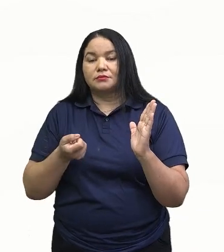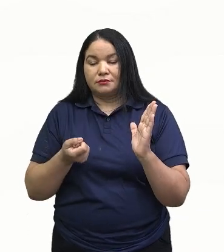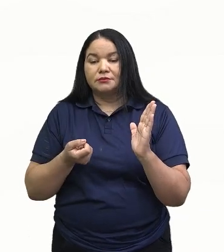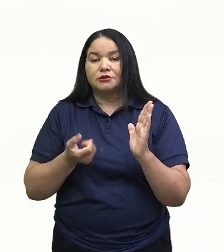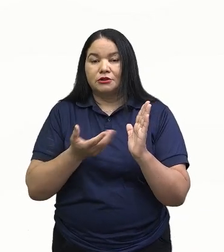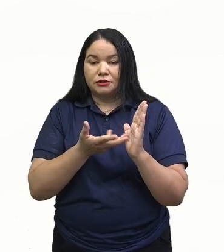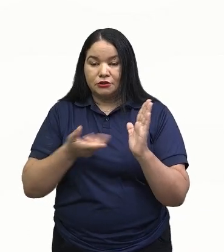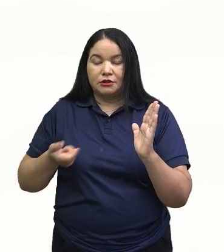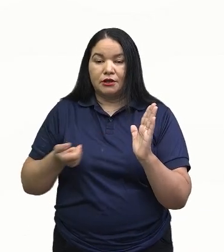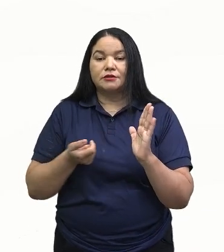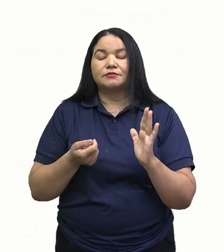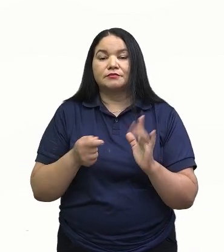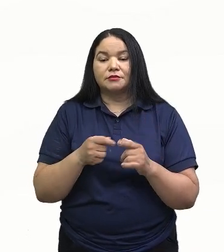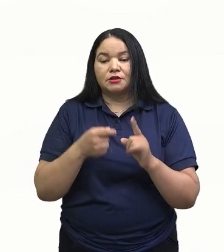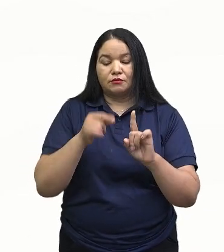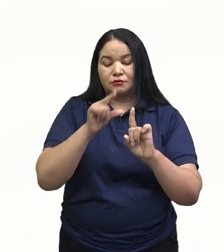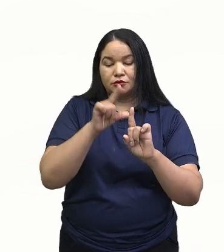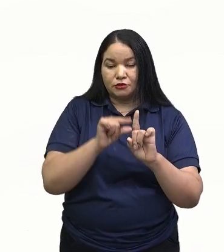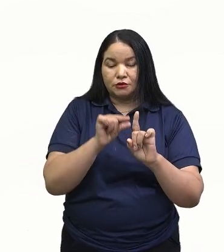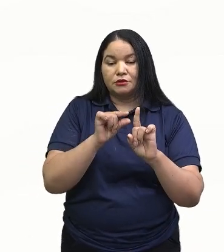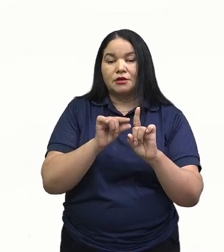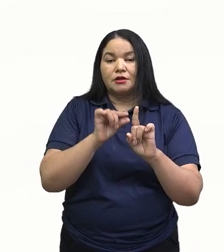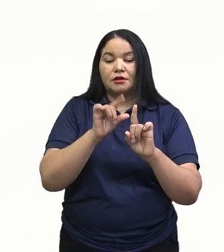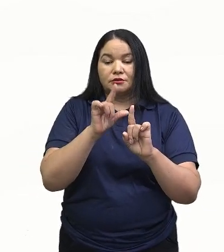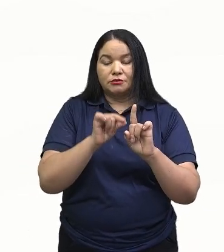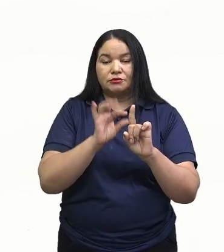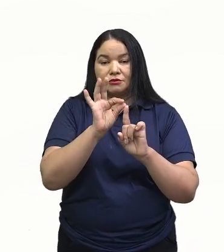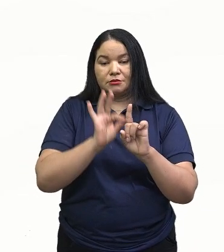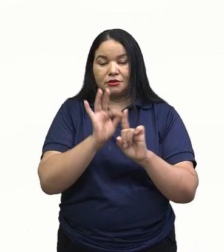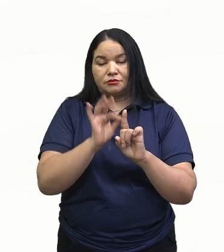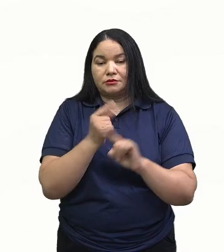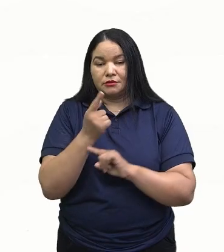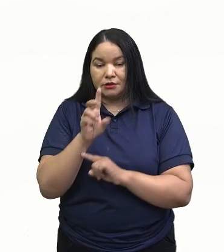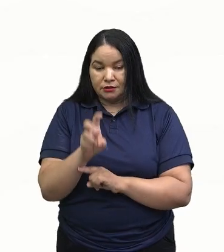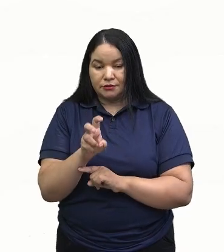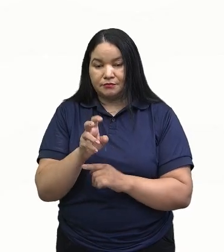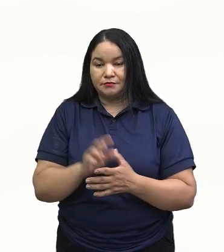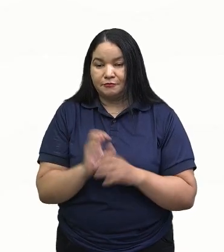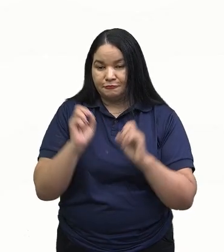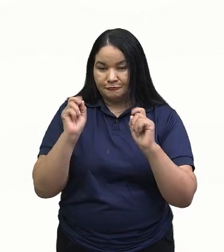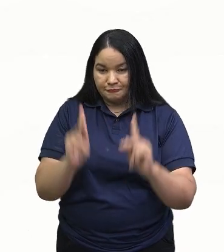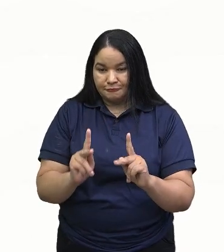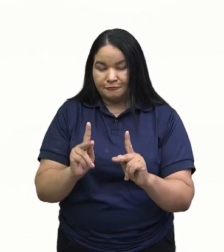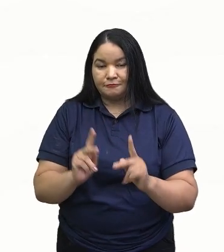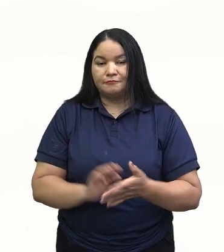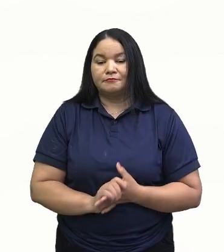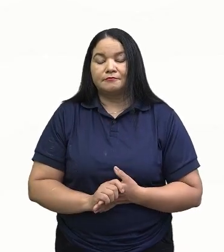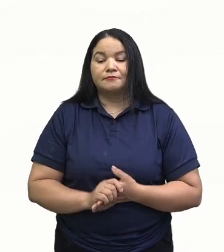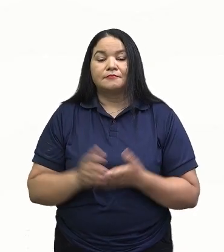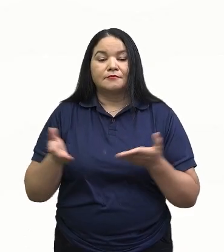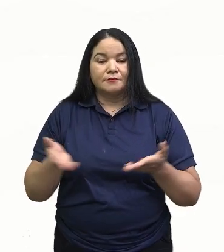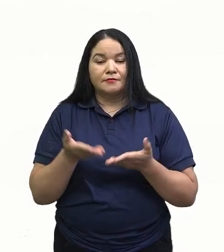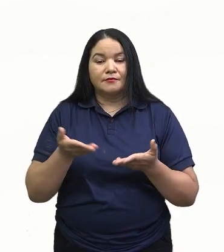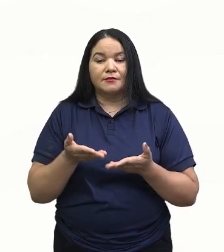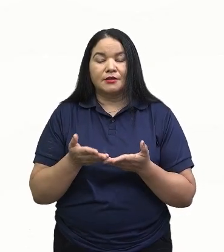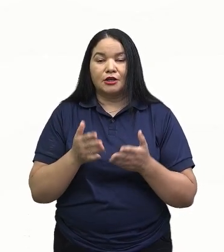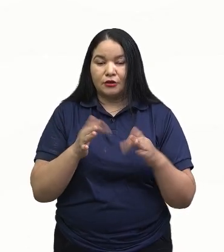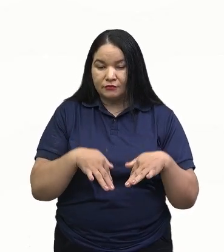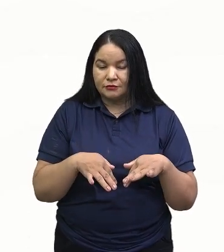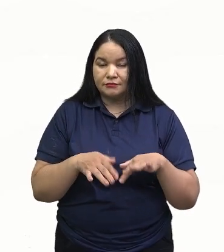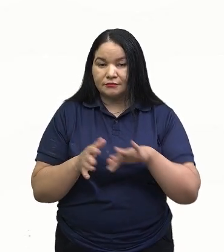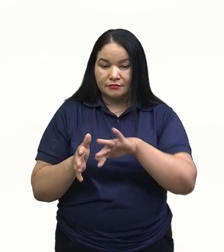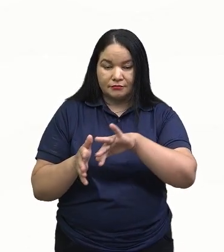retirada dele, por isso ele diminuiu sua temperatura em 15 graus. Ok, pessoal? Aí nós aqui encerramos com essa parte